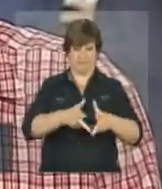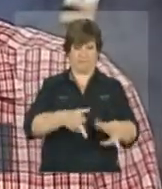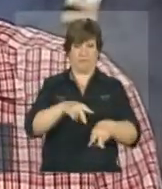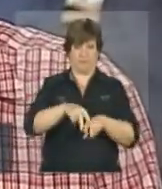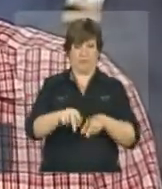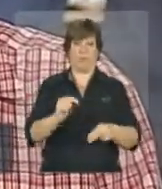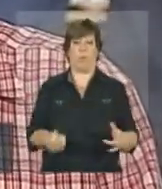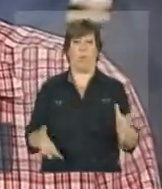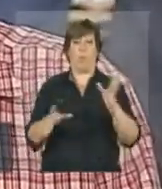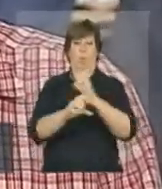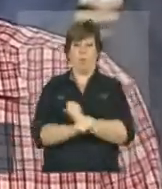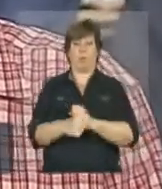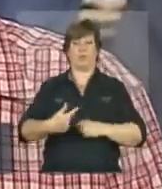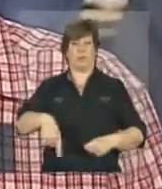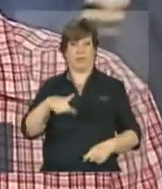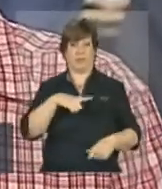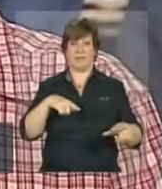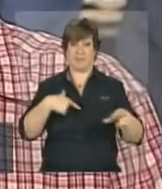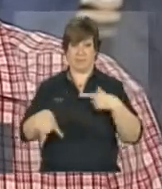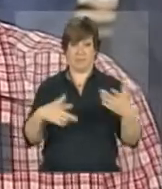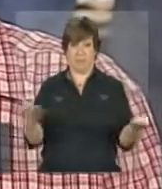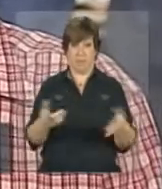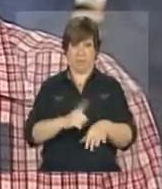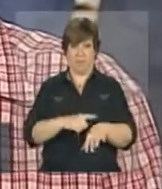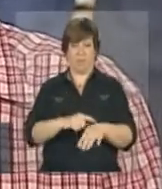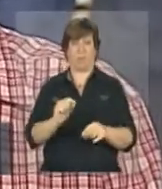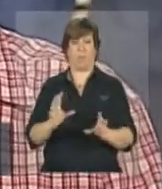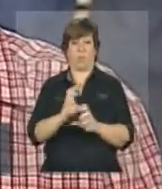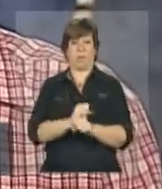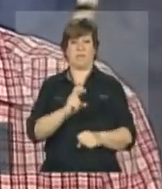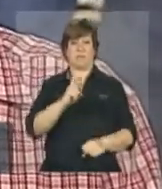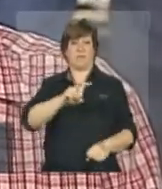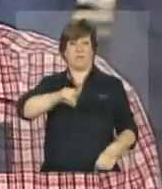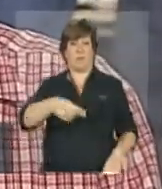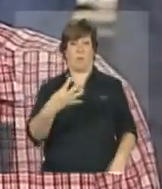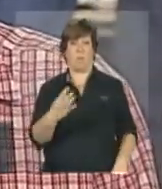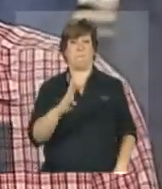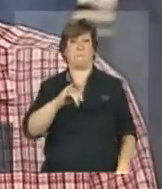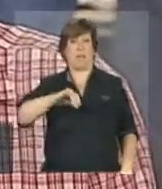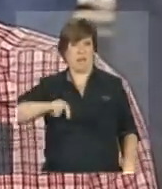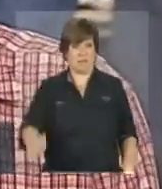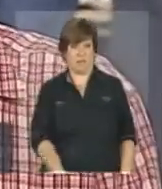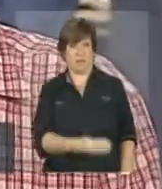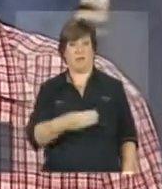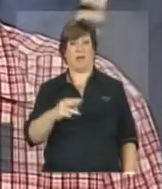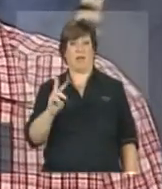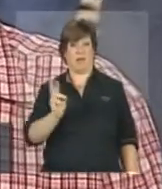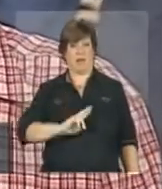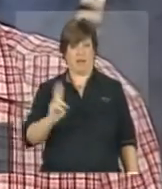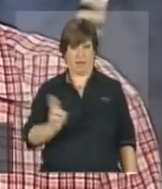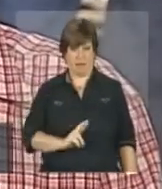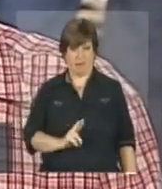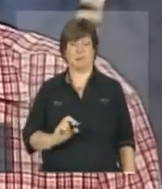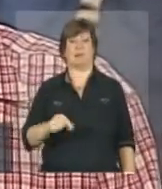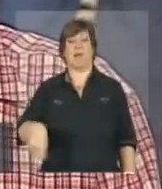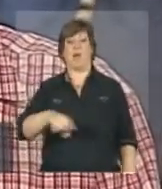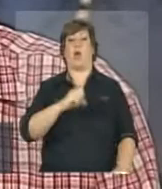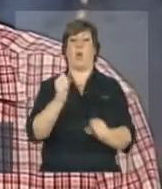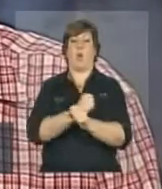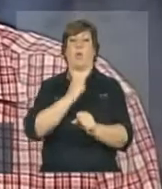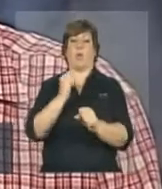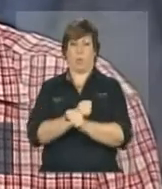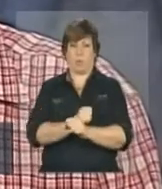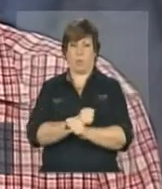o orçamento com o qual estamos trabalhando nesse momento é de cerca de 5,4 bilhões de reais e as obras